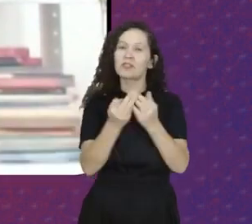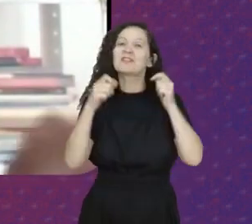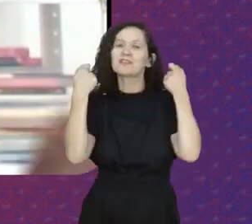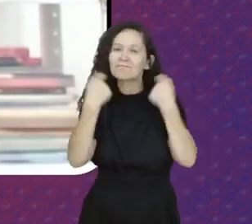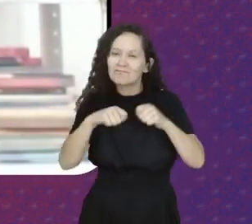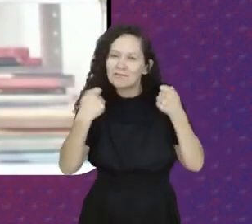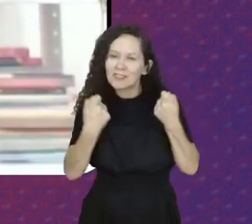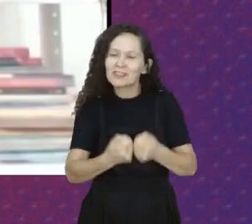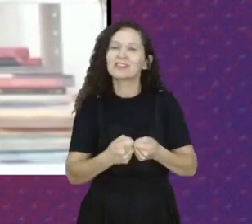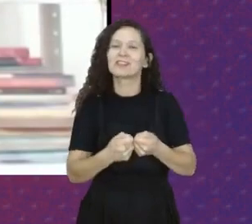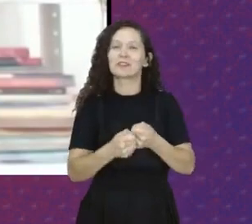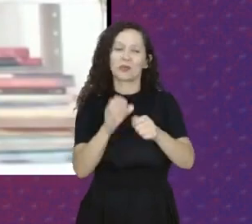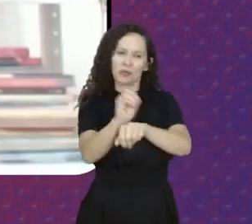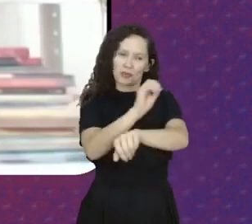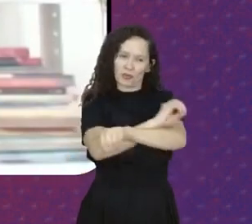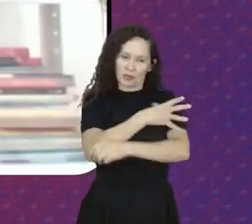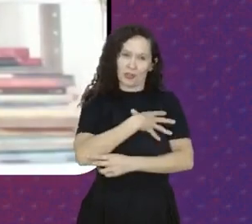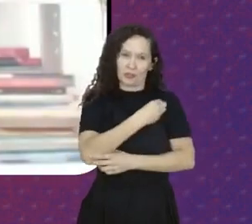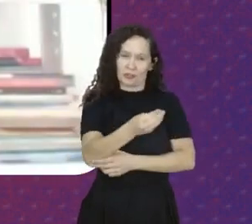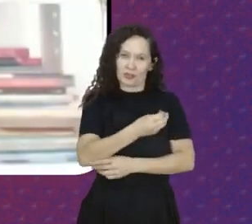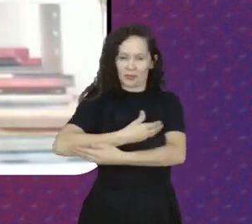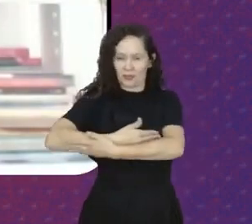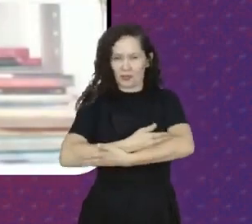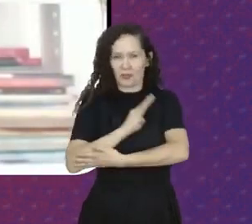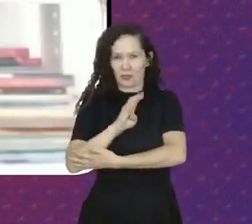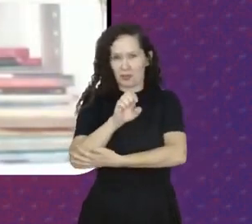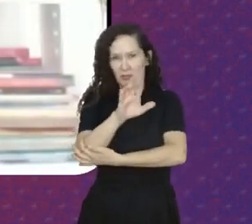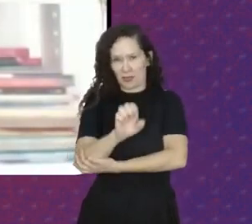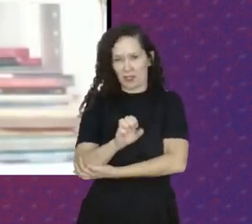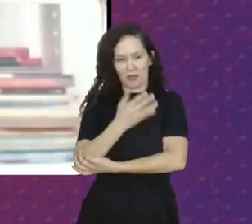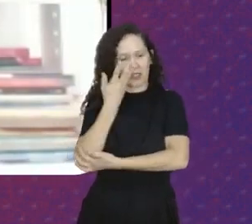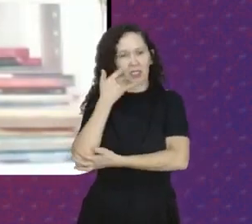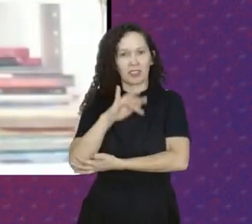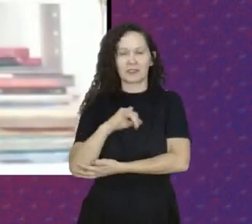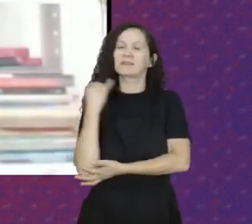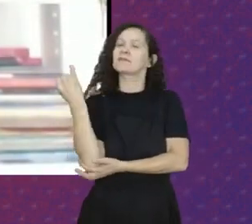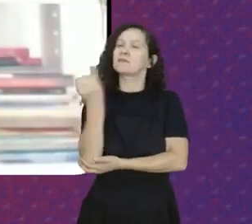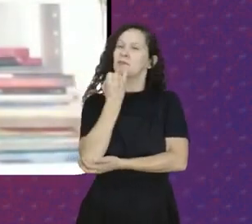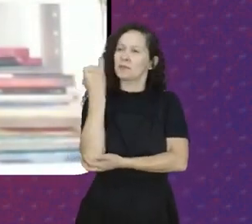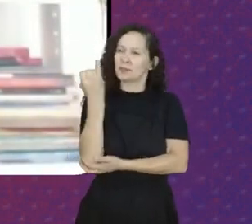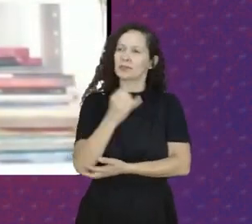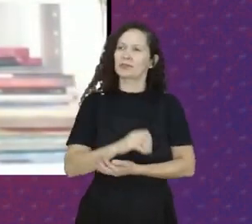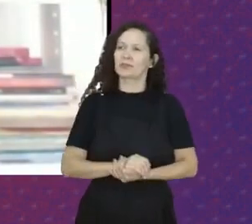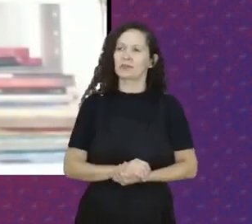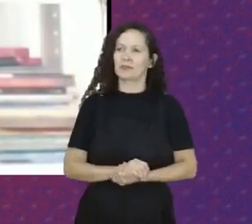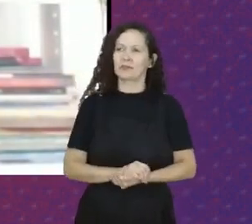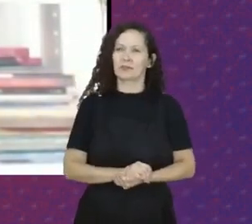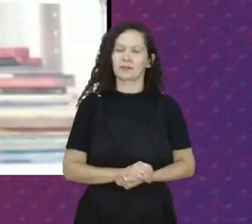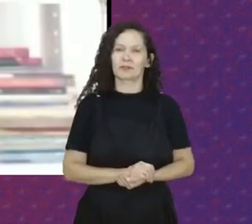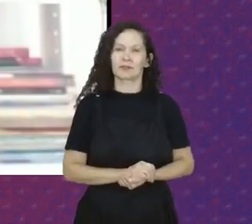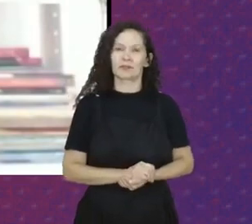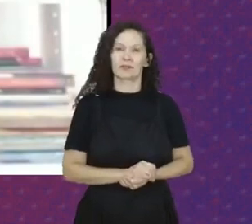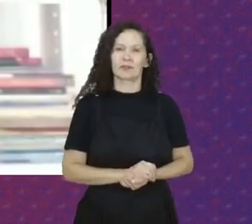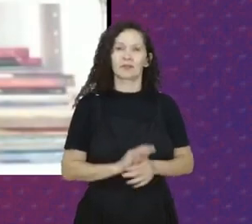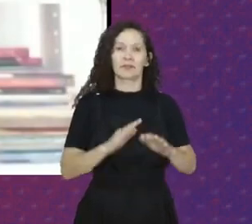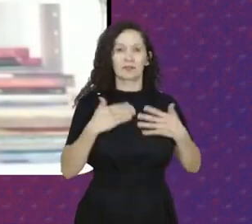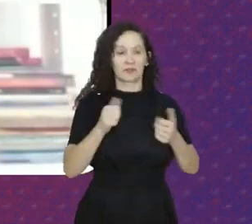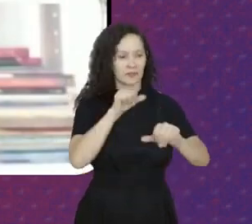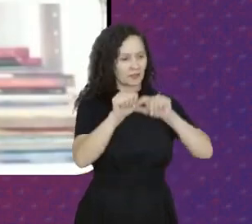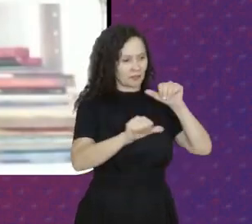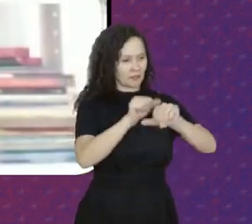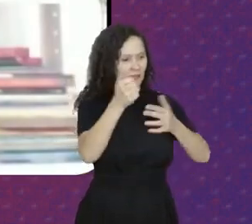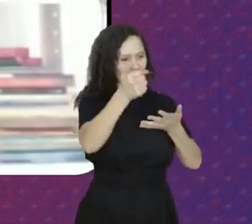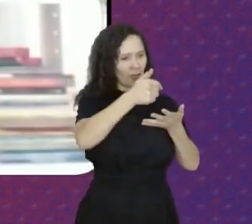e precisam deste atendimento da creche. E isso é muito importante. Então, essas